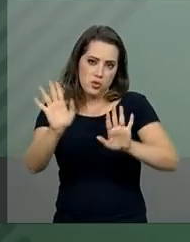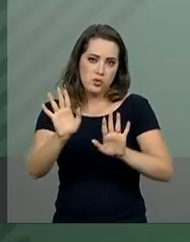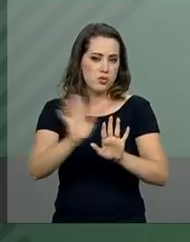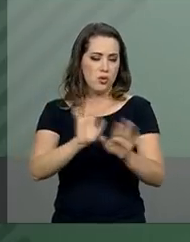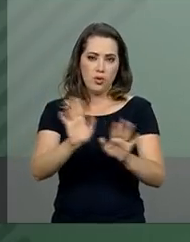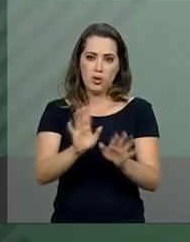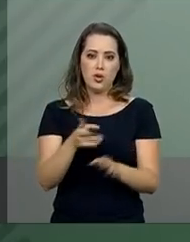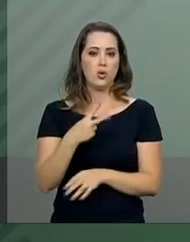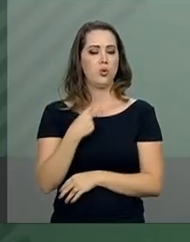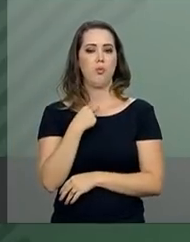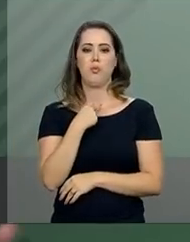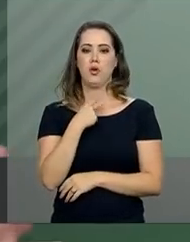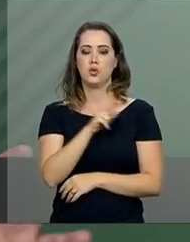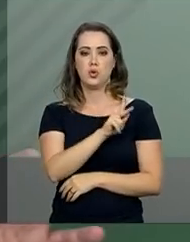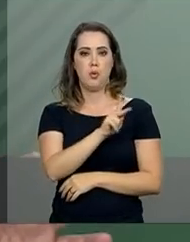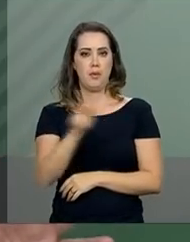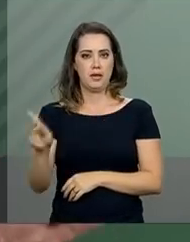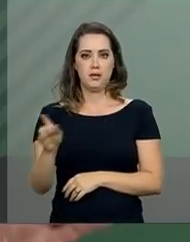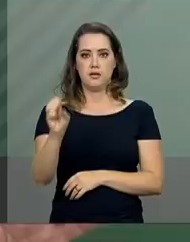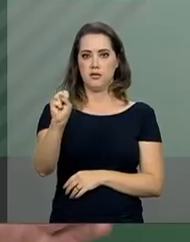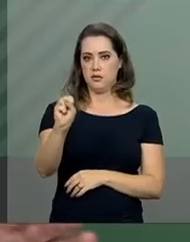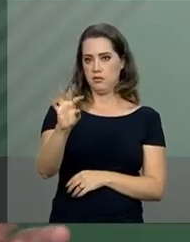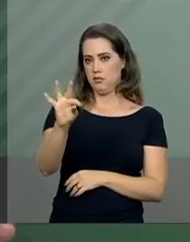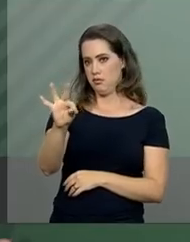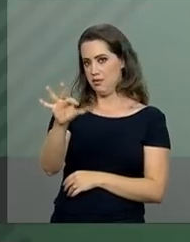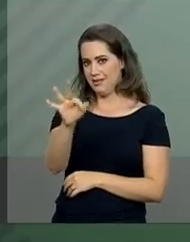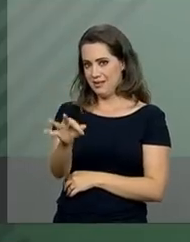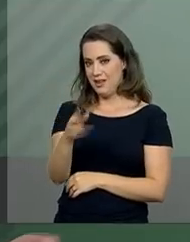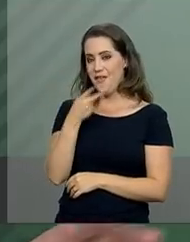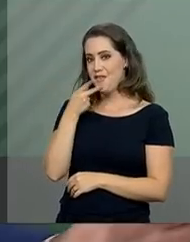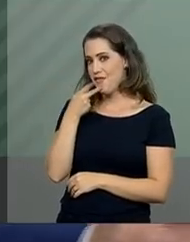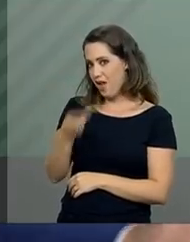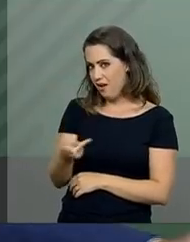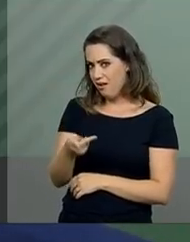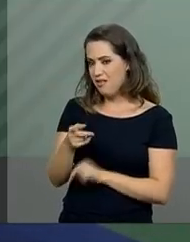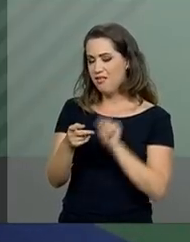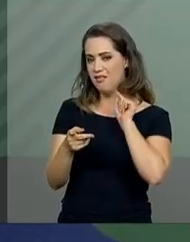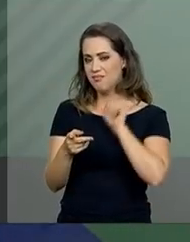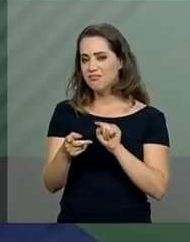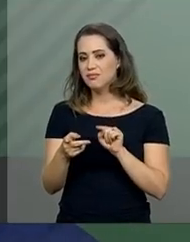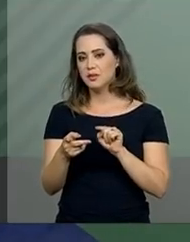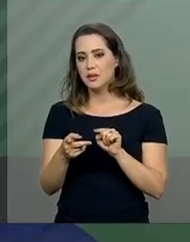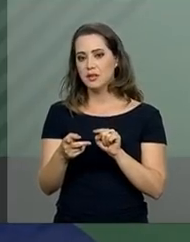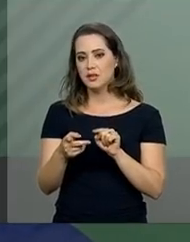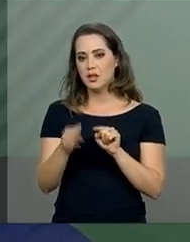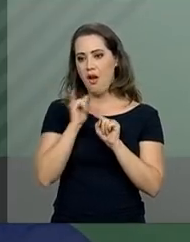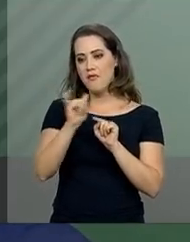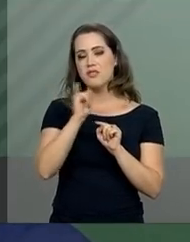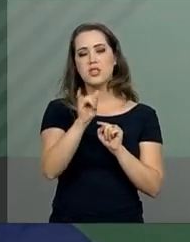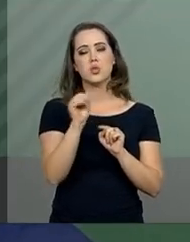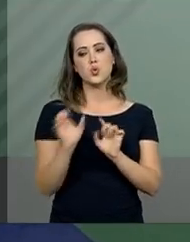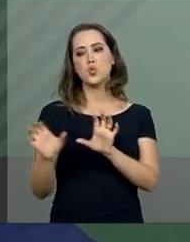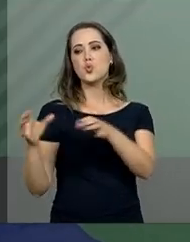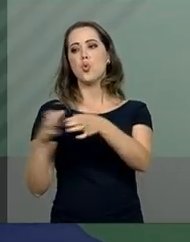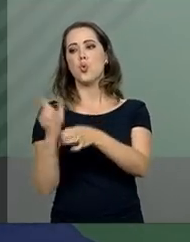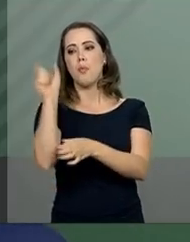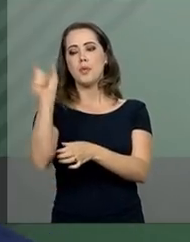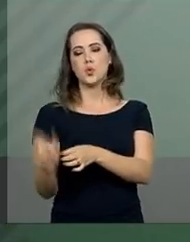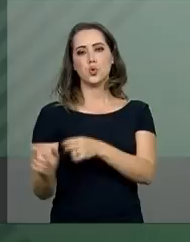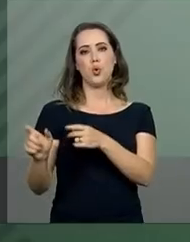não cabe ao presidente do supremo tribunal federal comentar declarações específicas